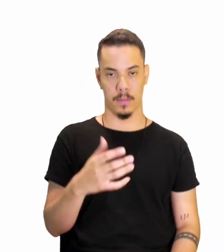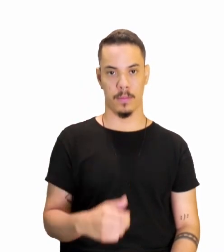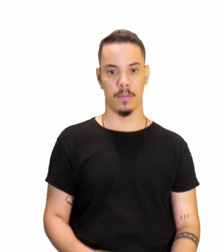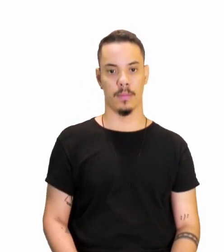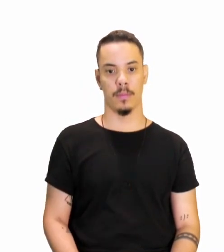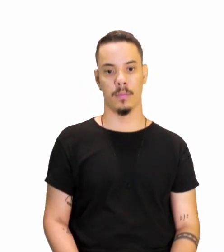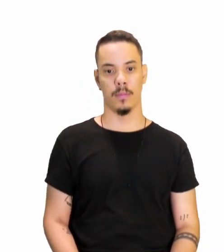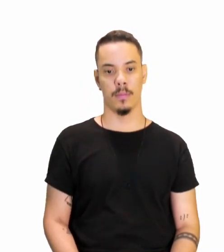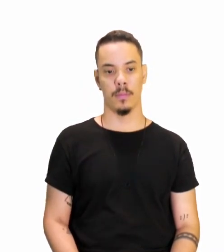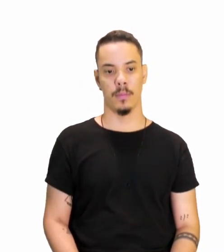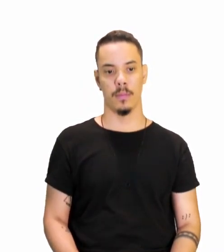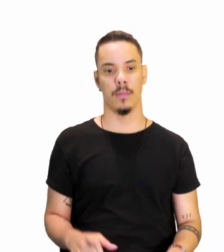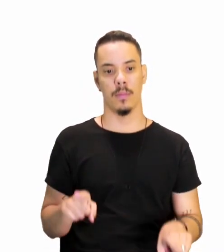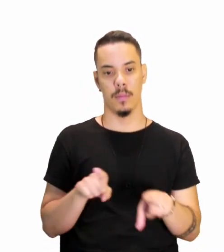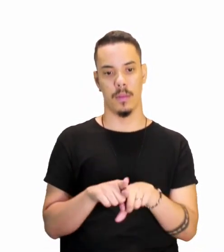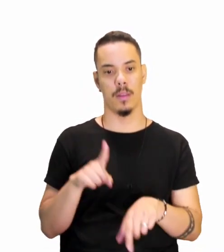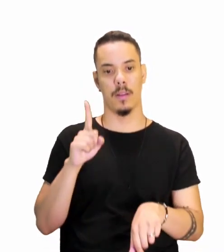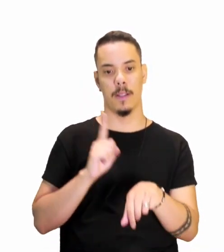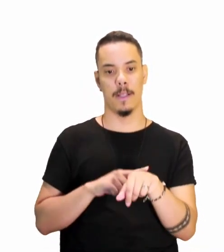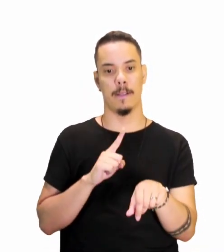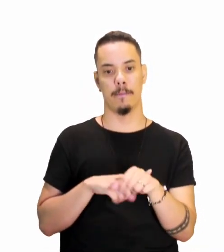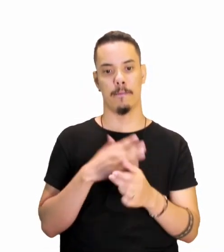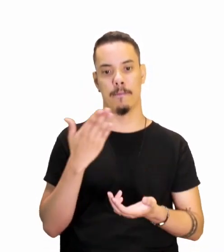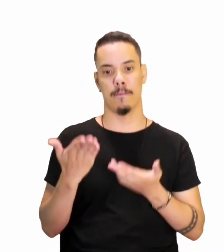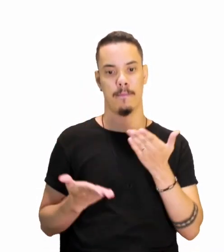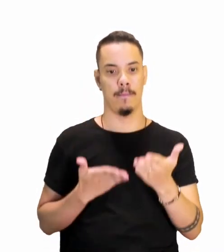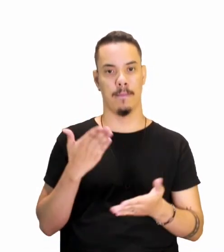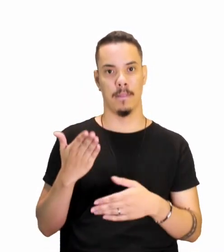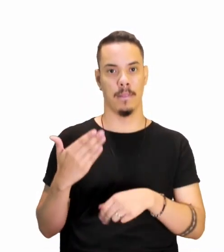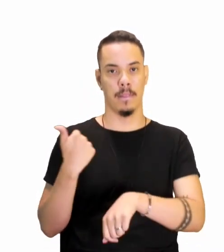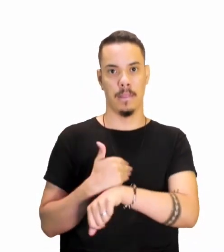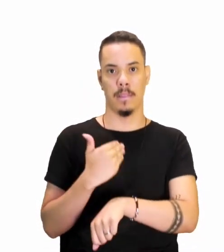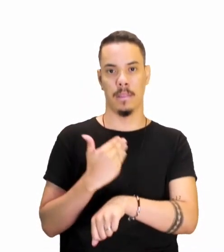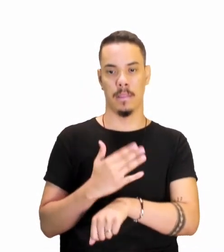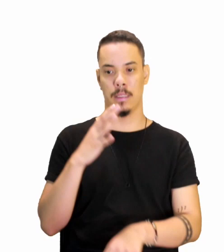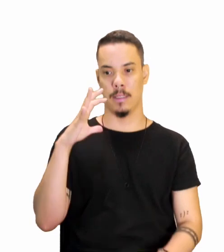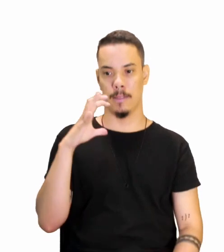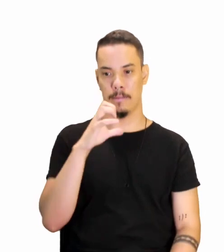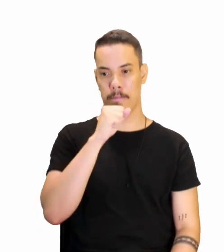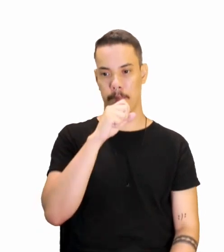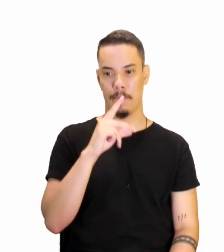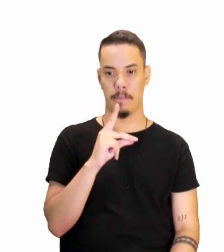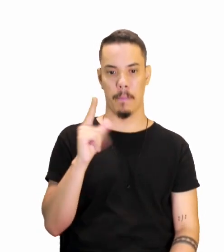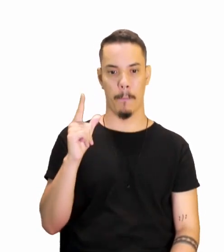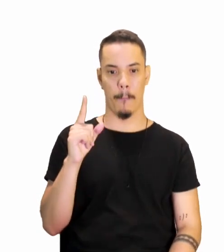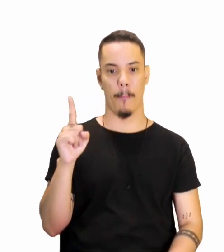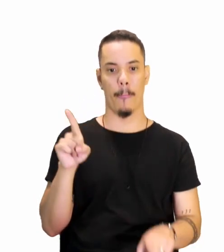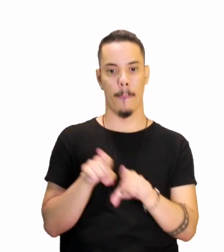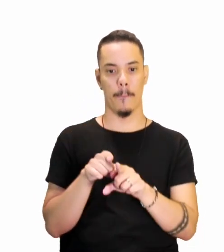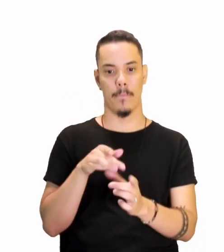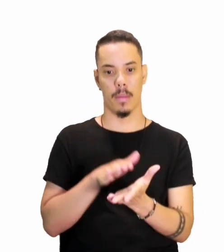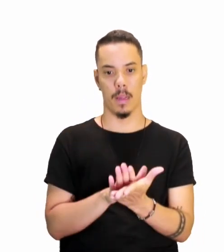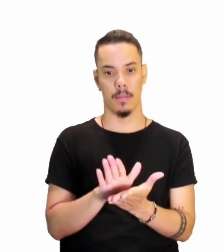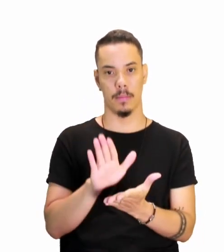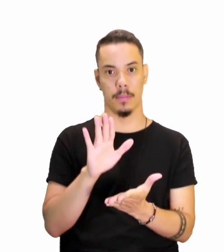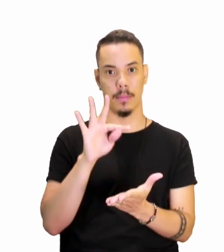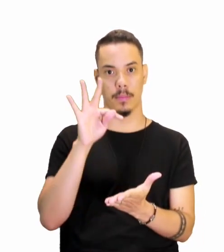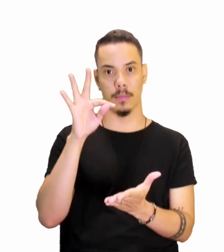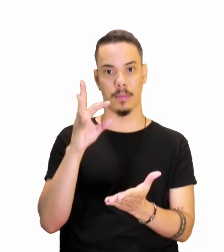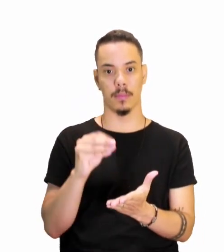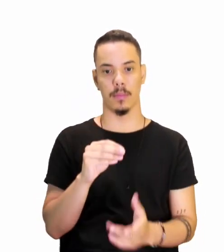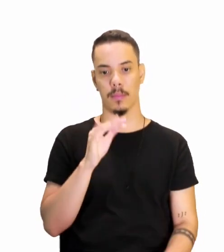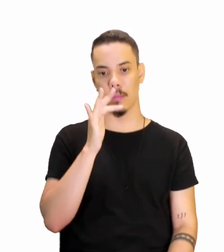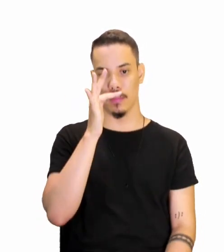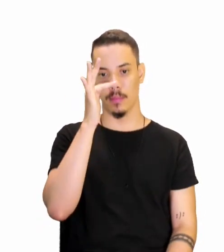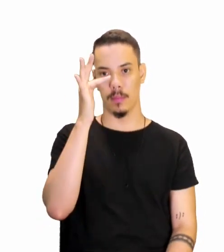que o tempo trata a toda ligeireza. e imprime em toda a